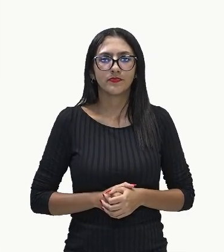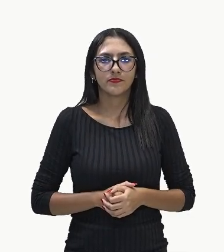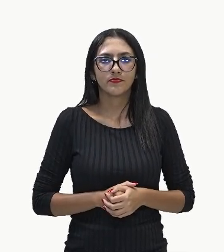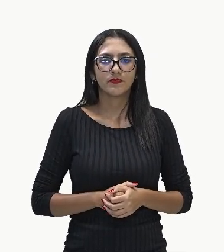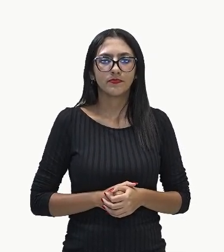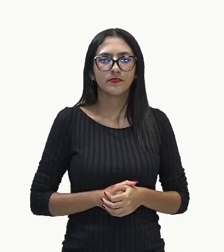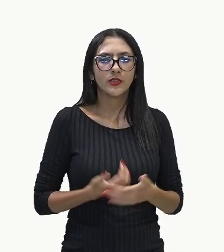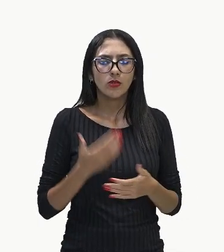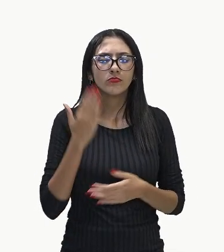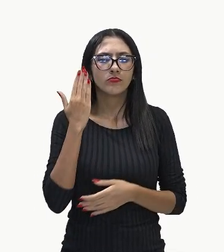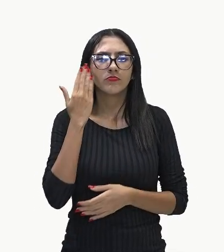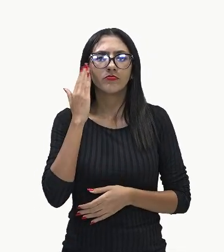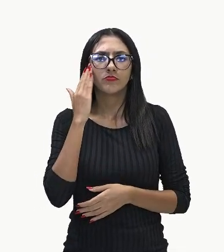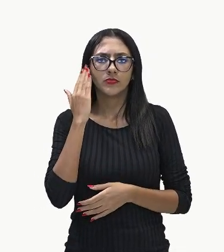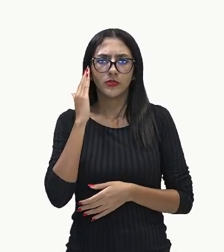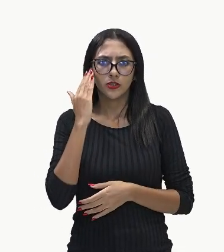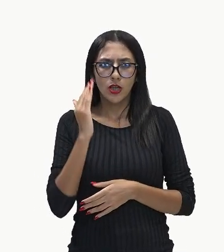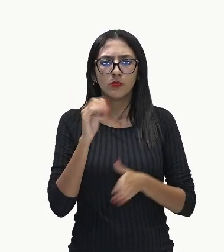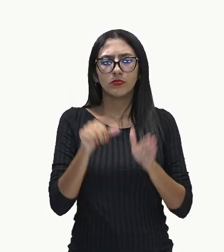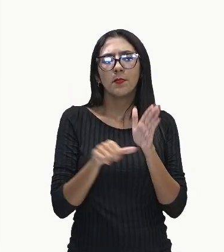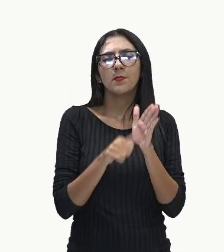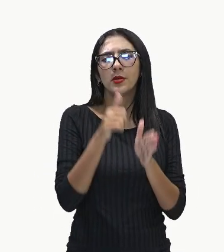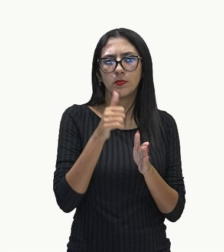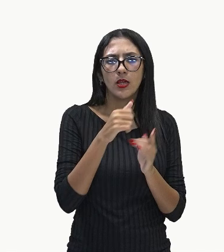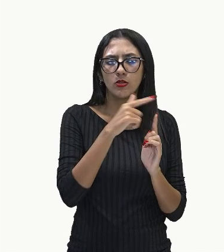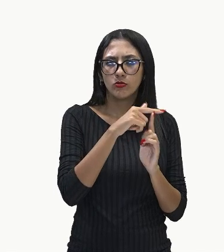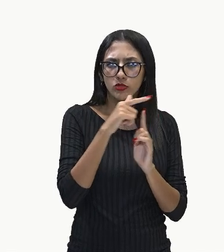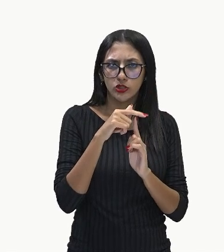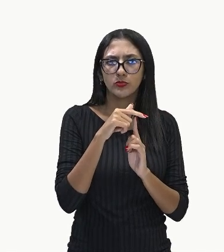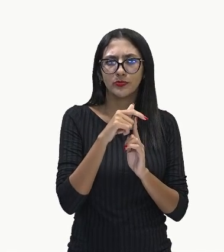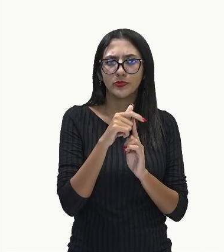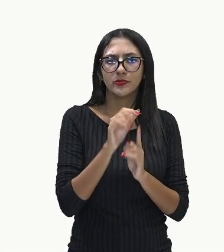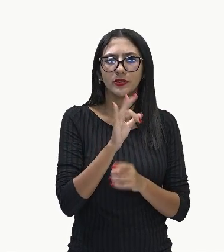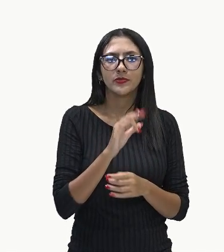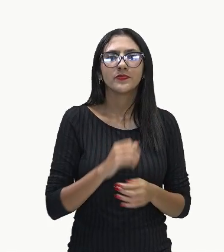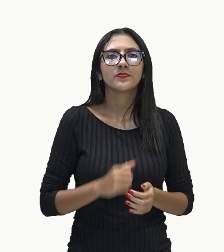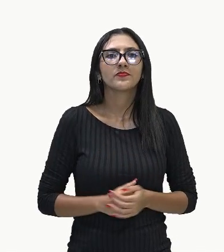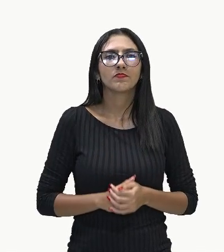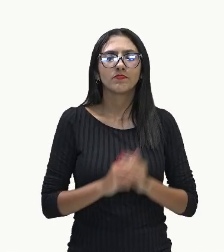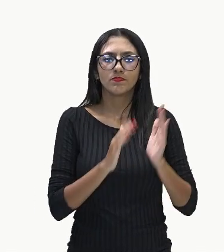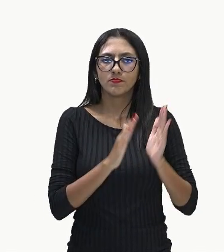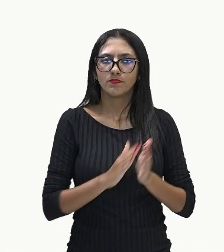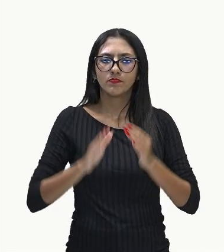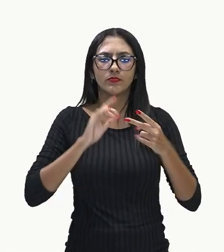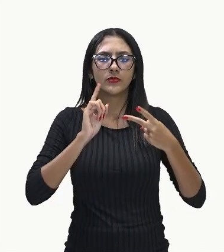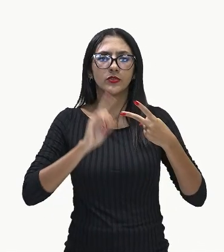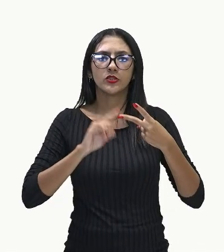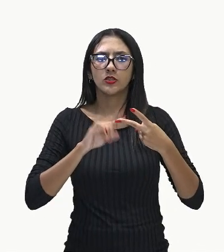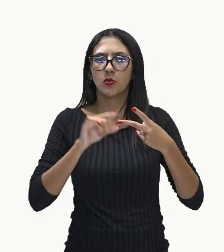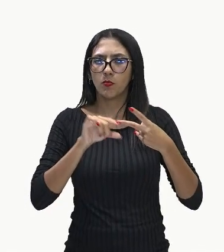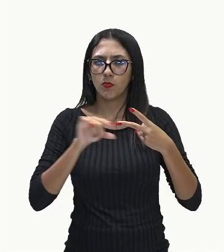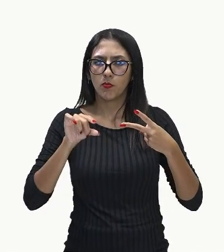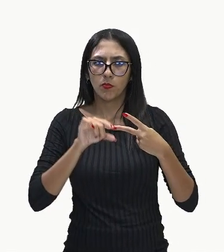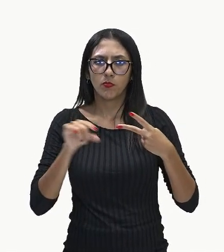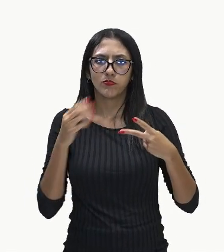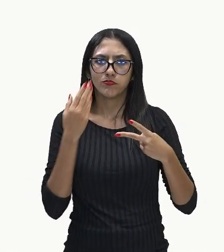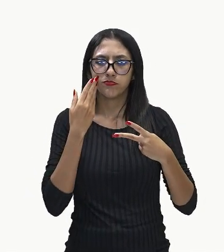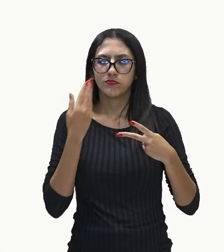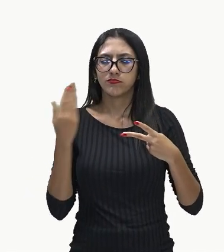para entender o primeiro método de amostragem? Vamos agora ao segundo. Segundo